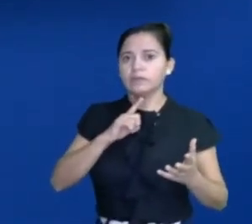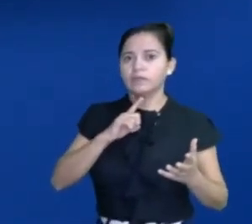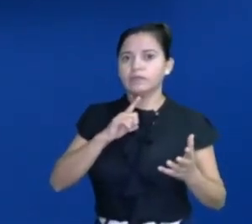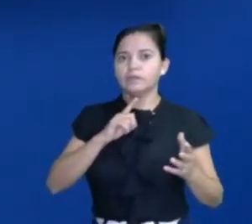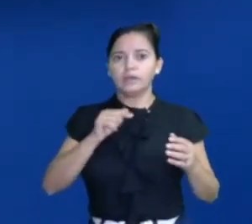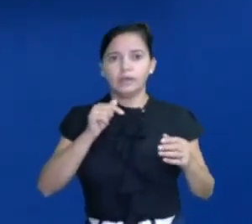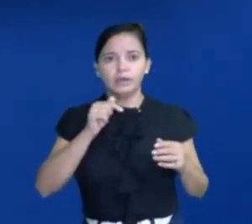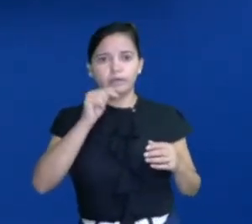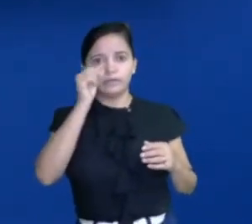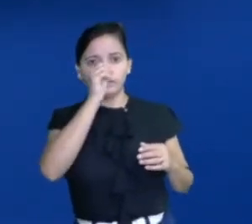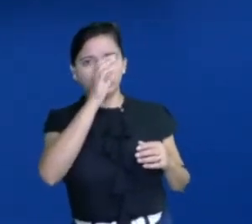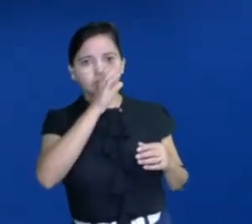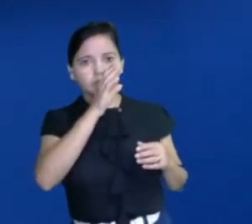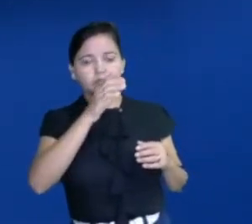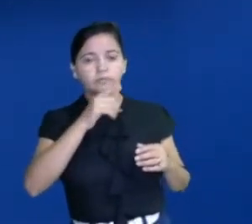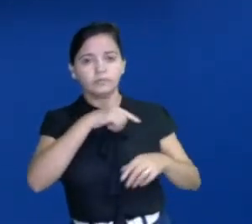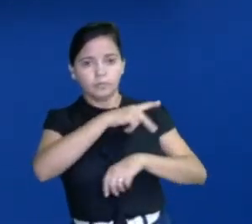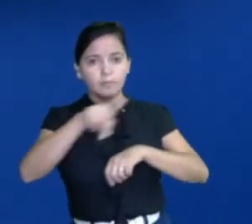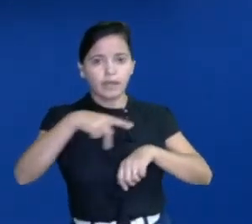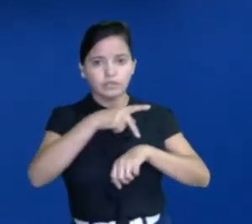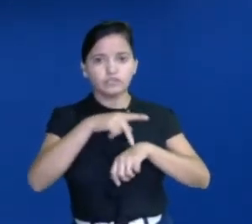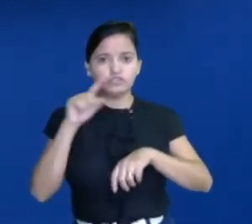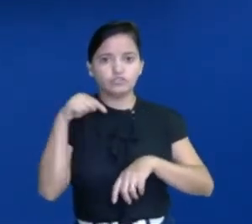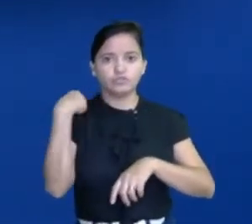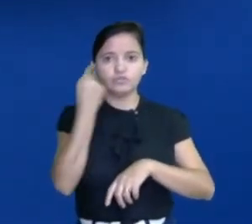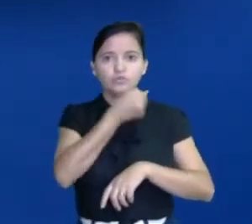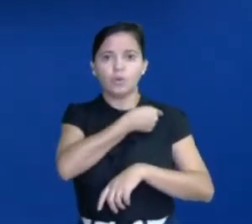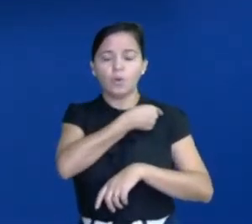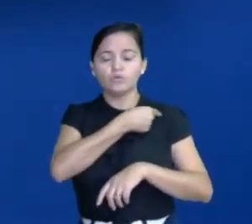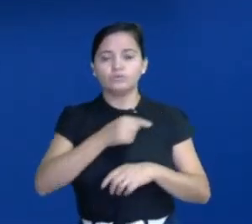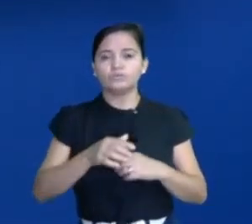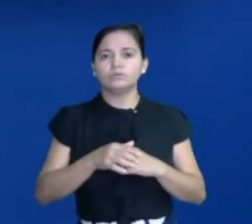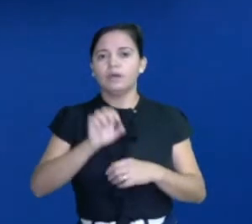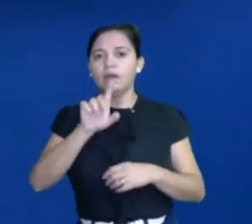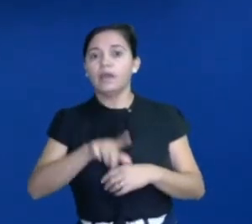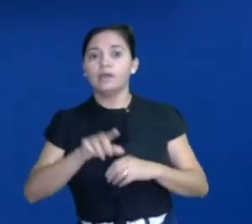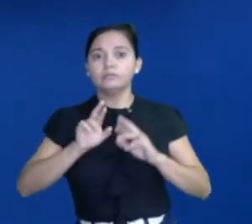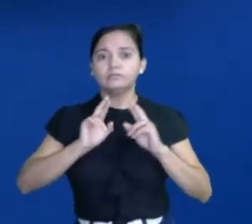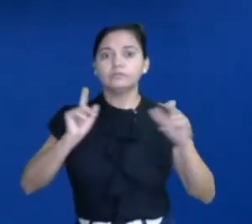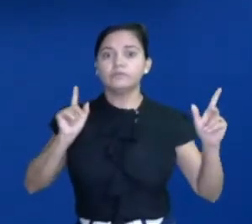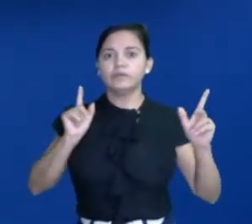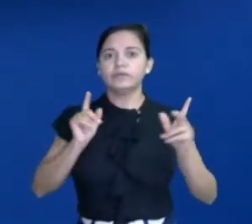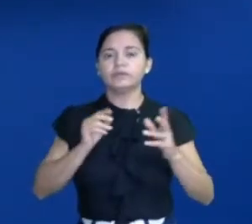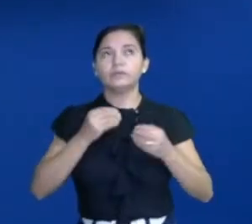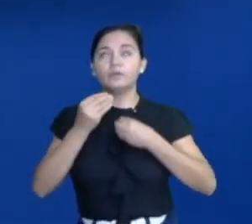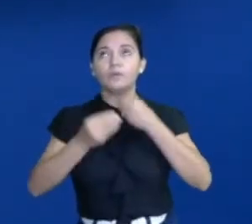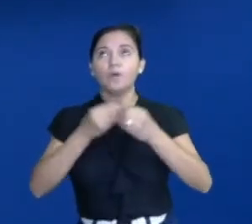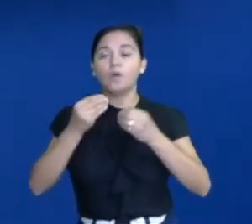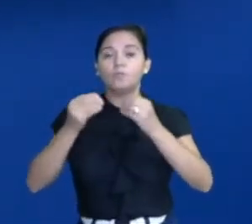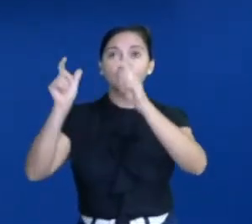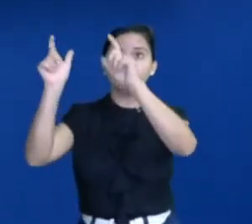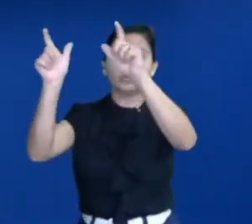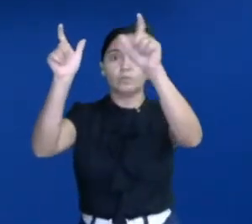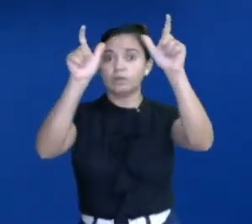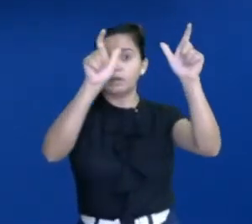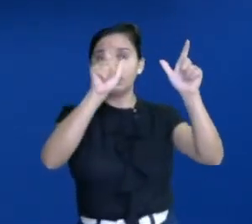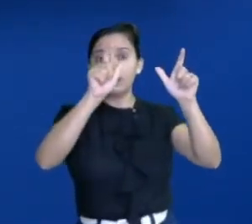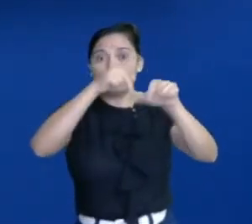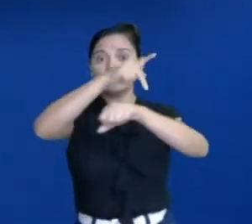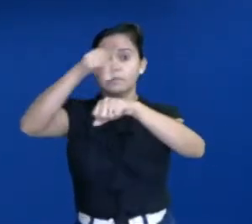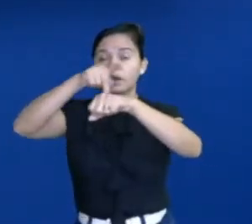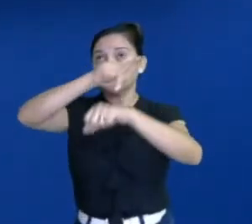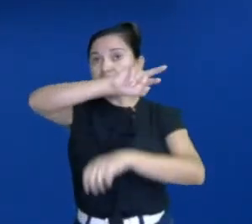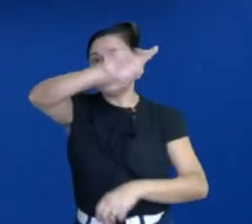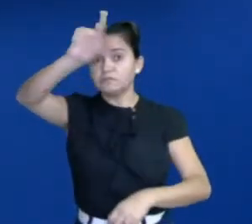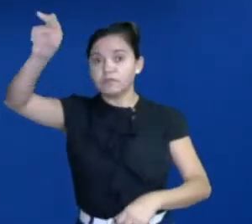do território onde hoje compreende nosso país, é diferente do que está acontecendo na Ásia, no Oriente.